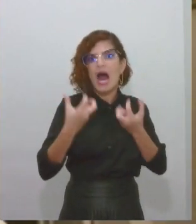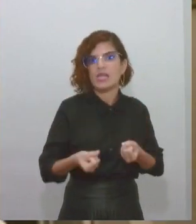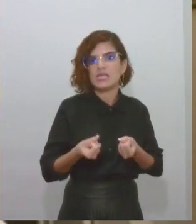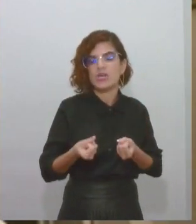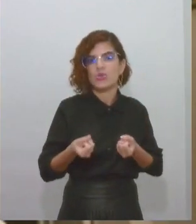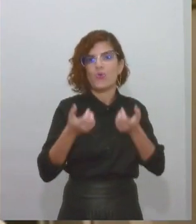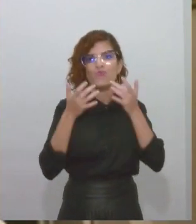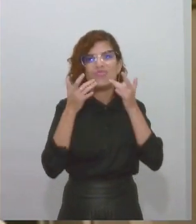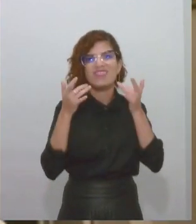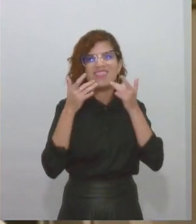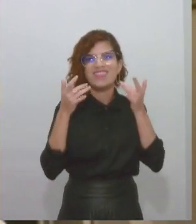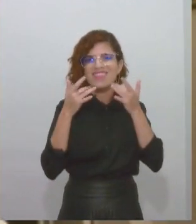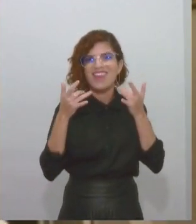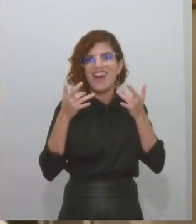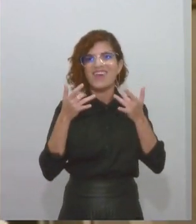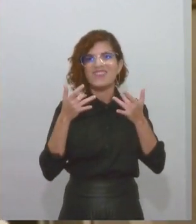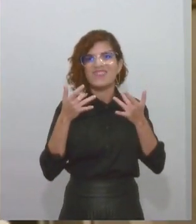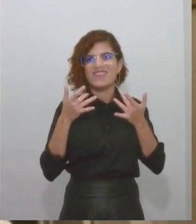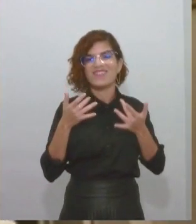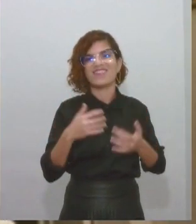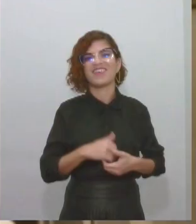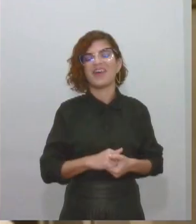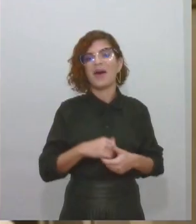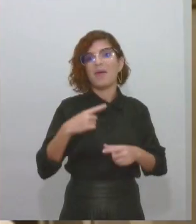teatro sergipano tem uma qualidade